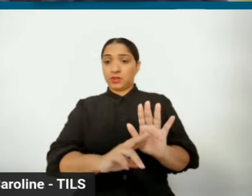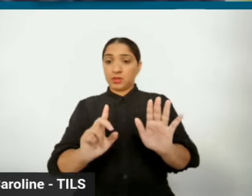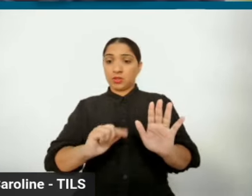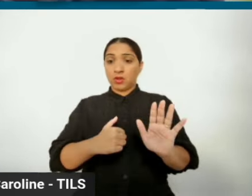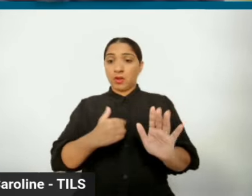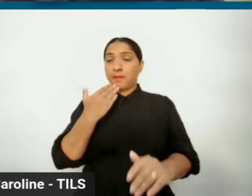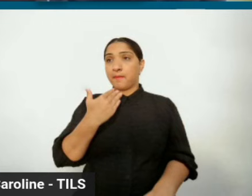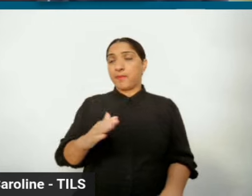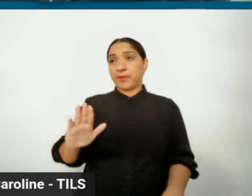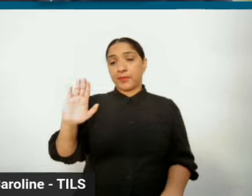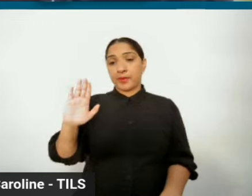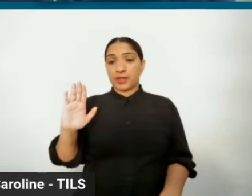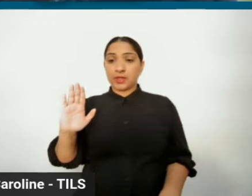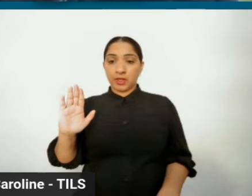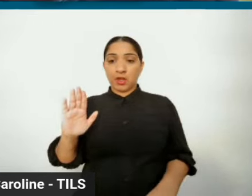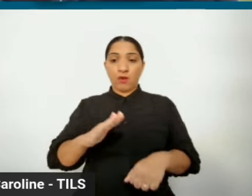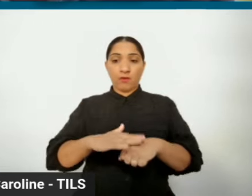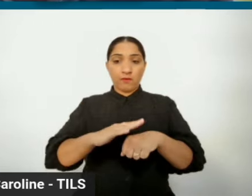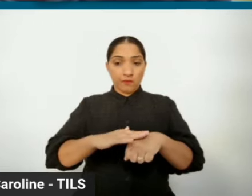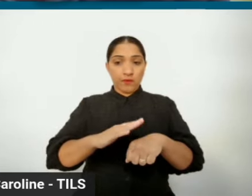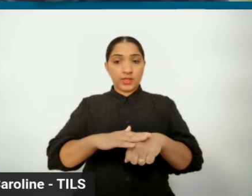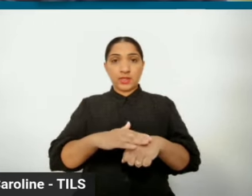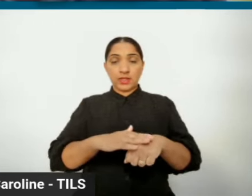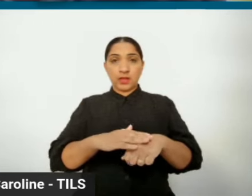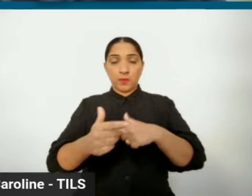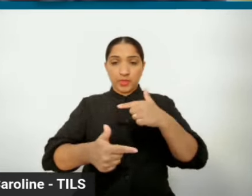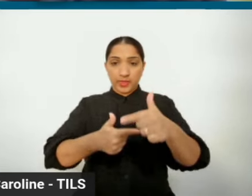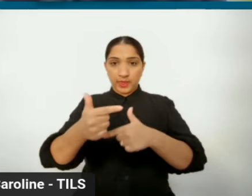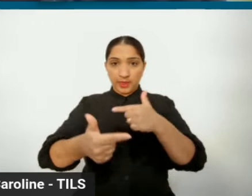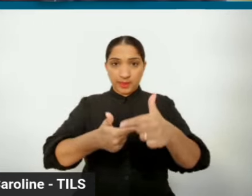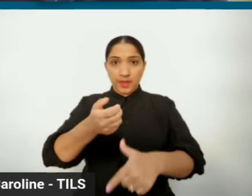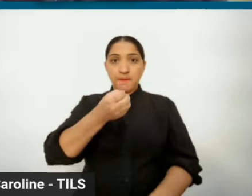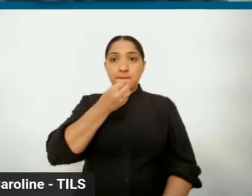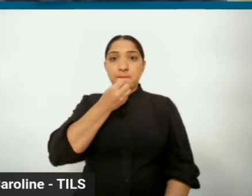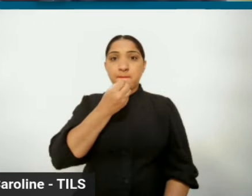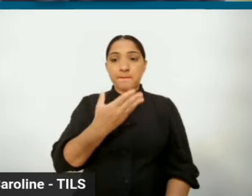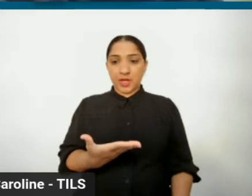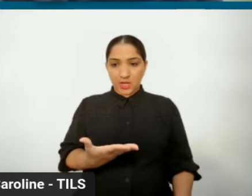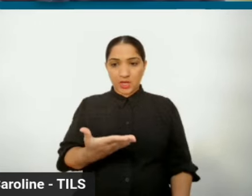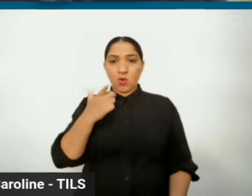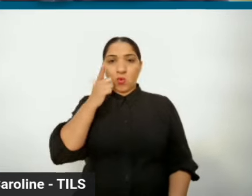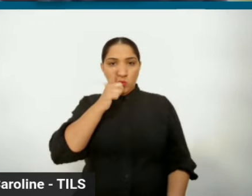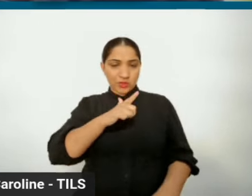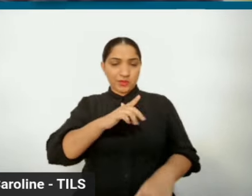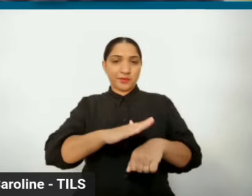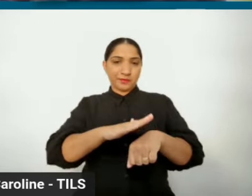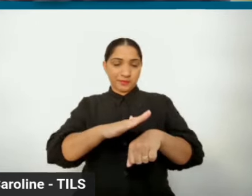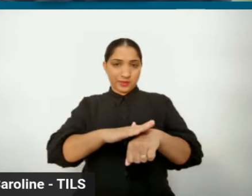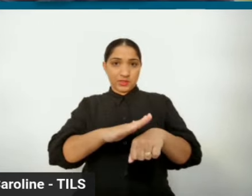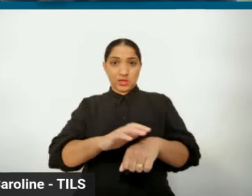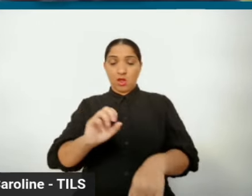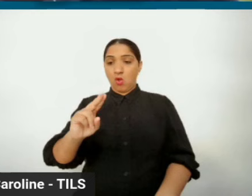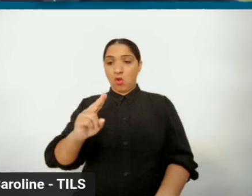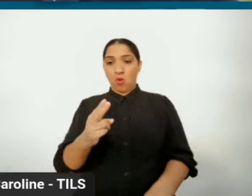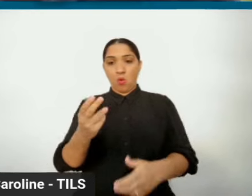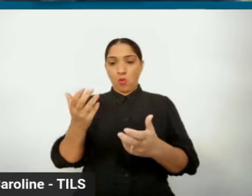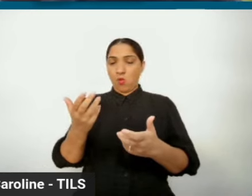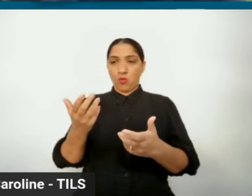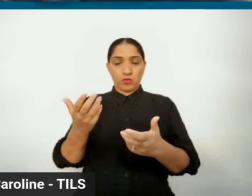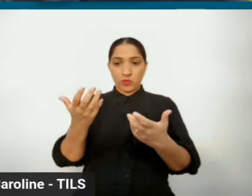prometeu isso ou aquilo, desempenhou bem a sua atividade, cumpriu ou não com aquilo que